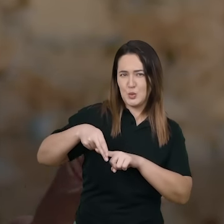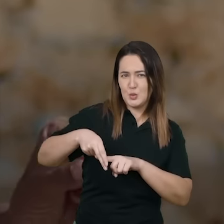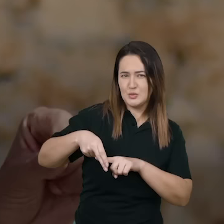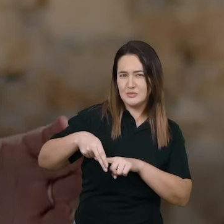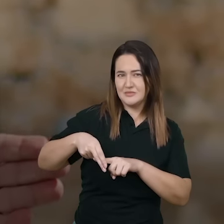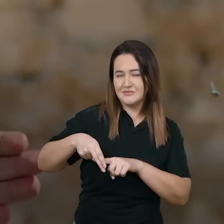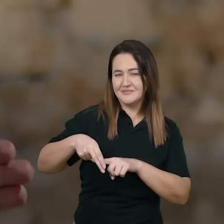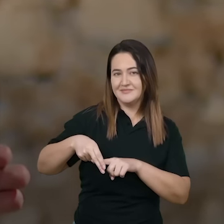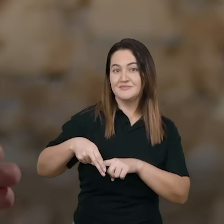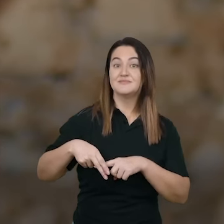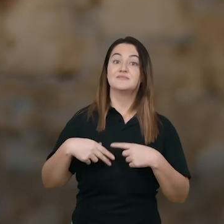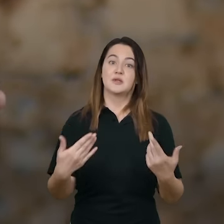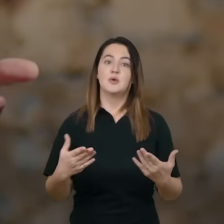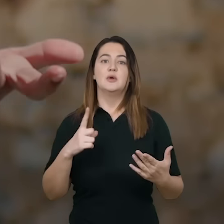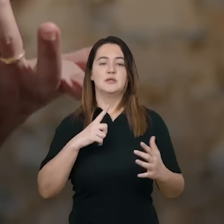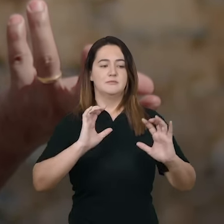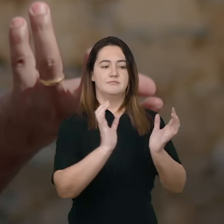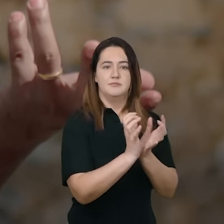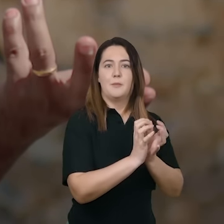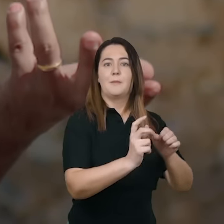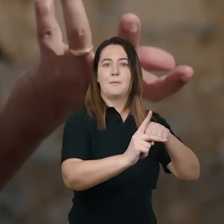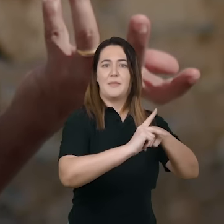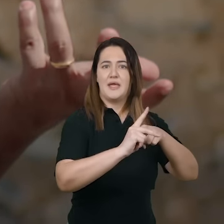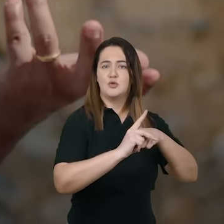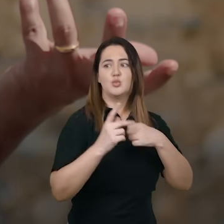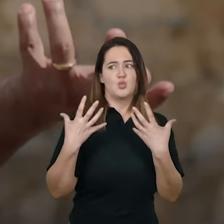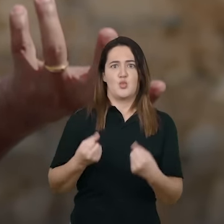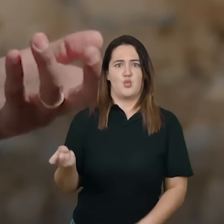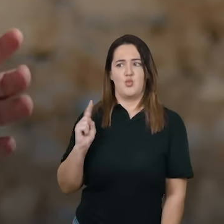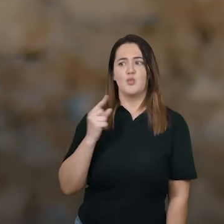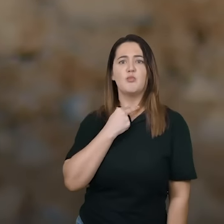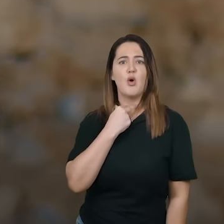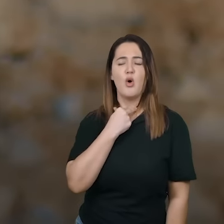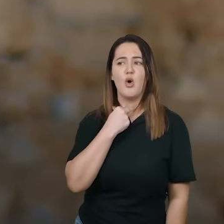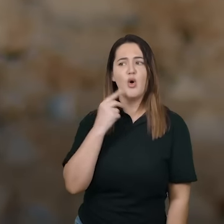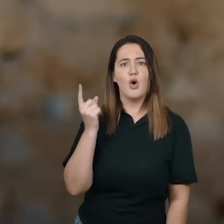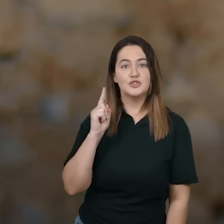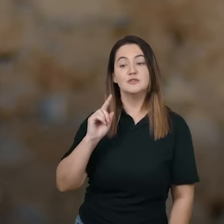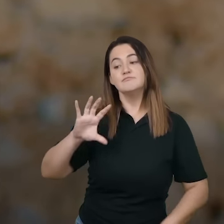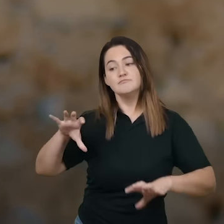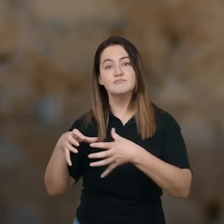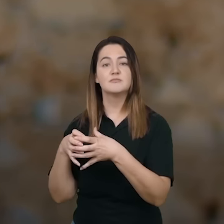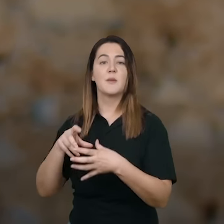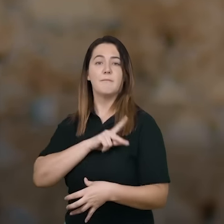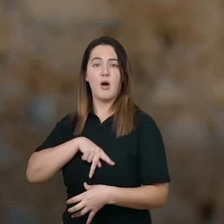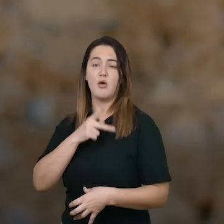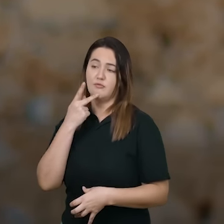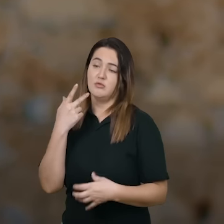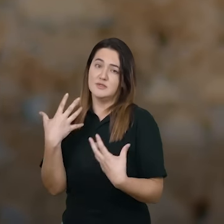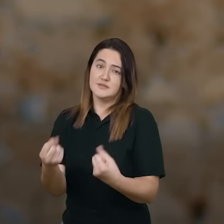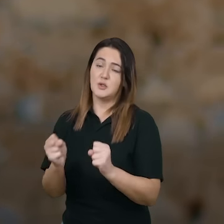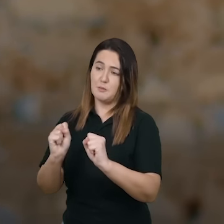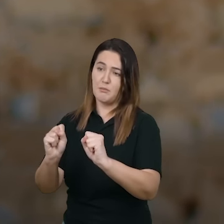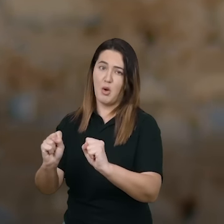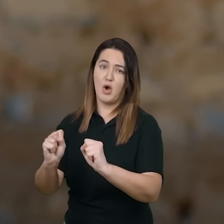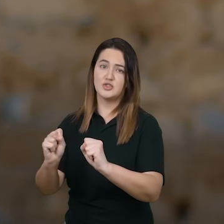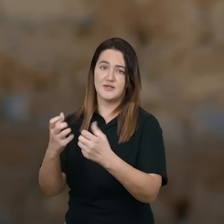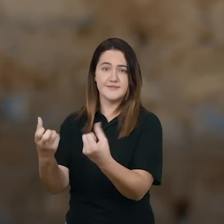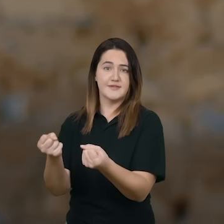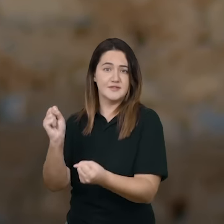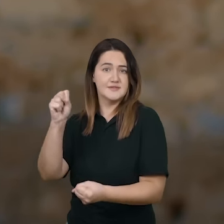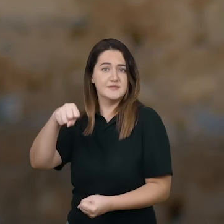circuncidado? Então você tem o partido de Pedro negando essa possibilidade e o partido de Paulo apoiando que sim,